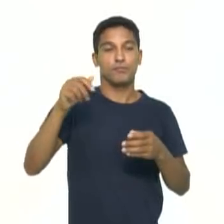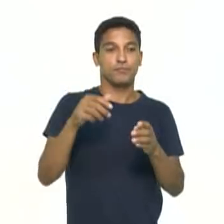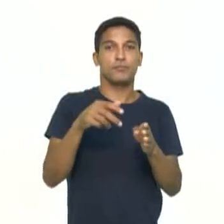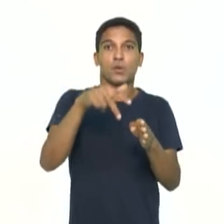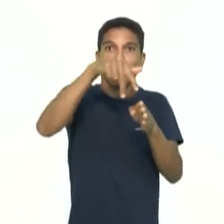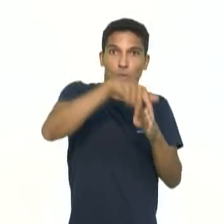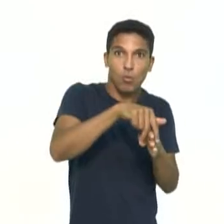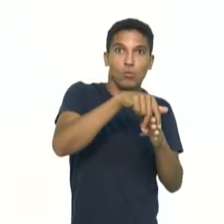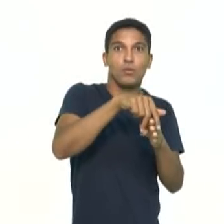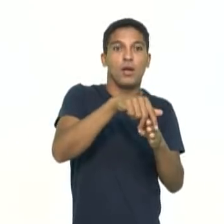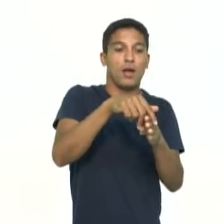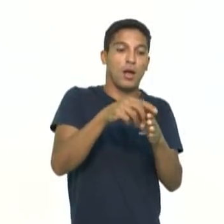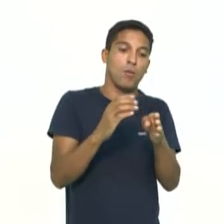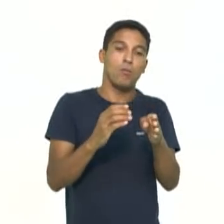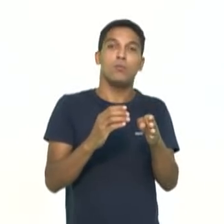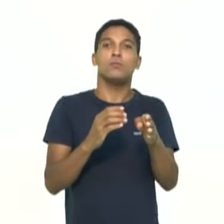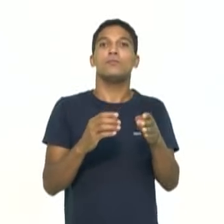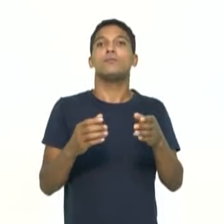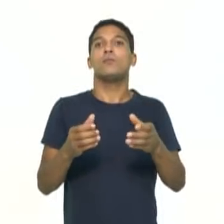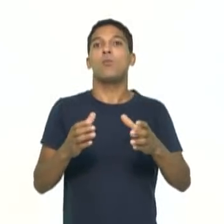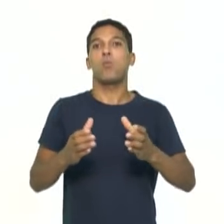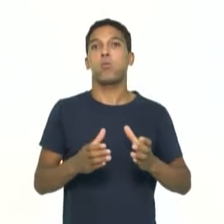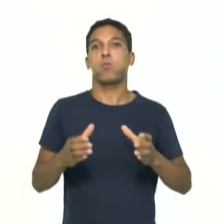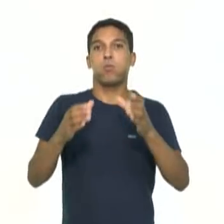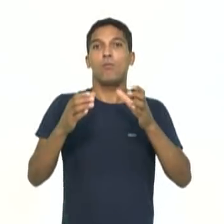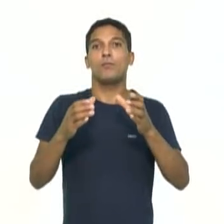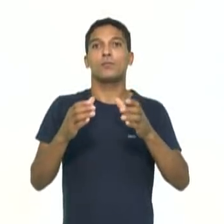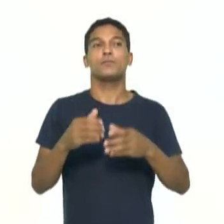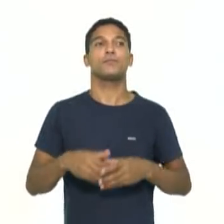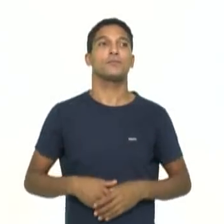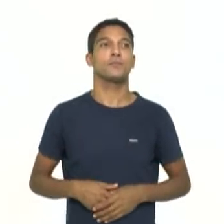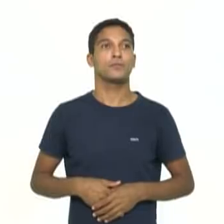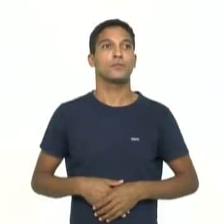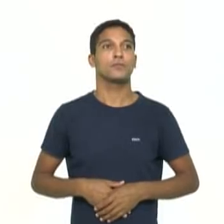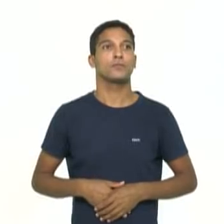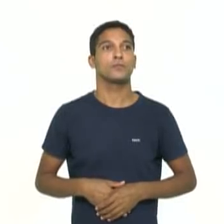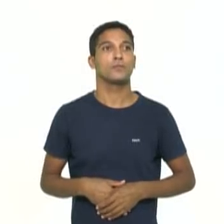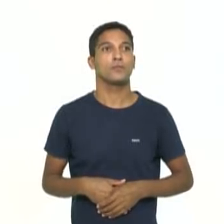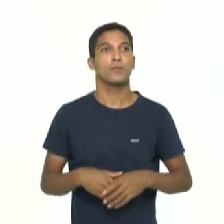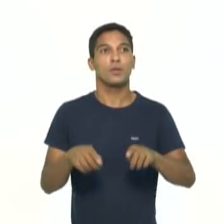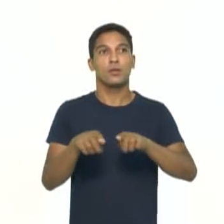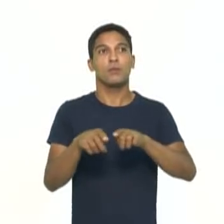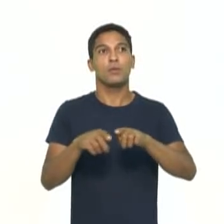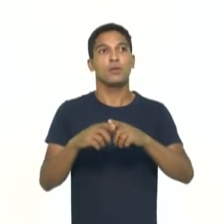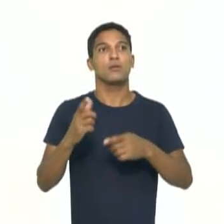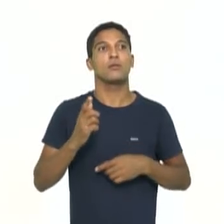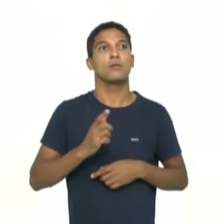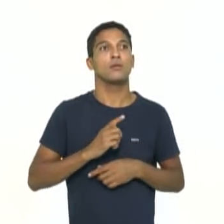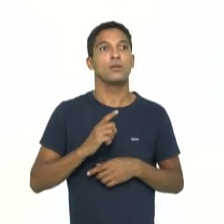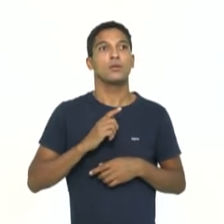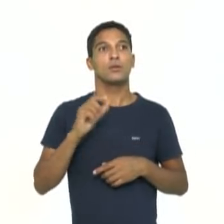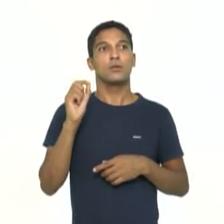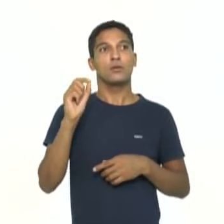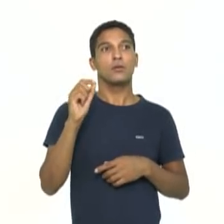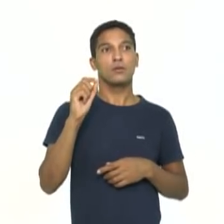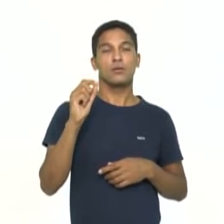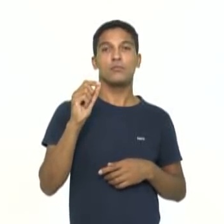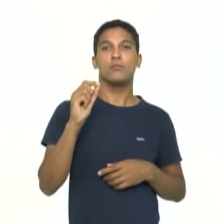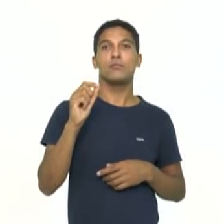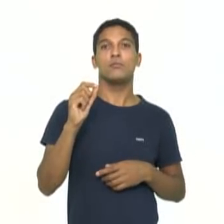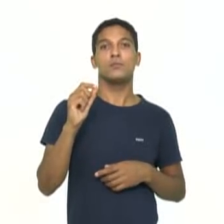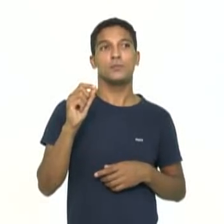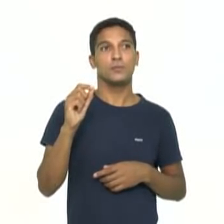uns outros, eram chamados era como se fossem umas malas grandes, também eram